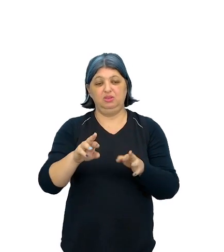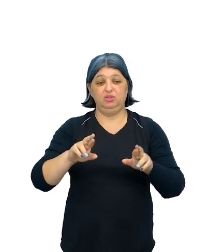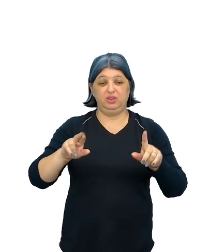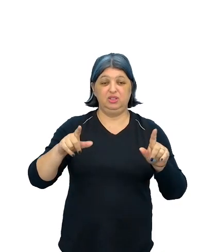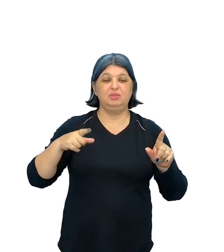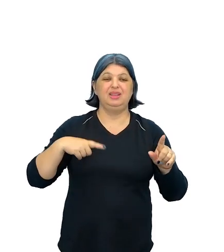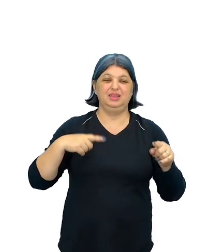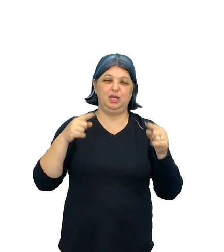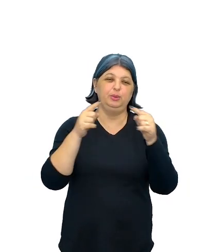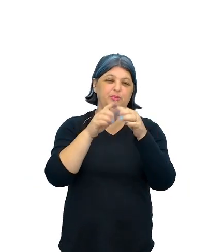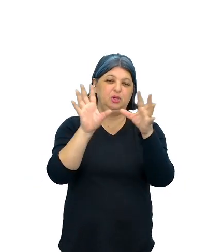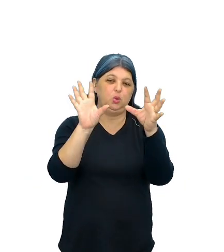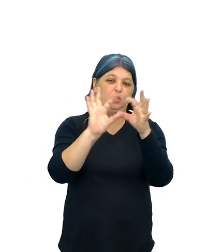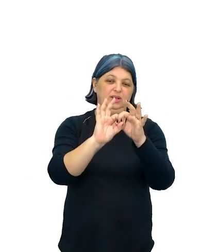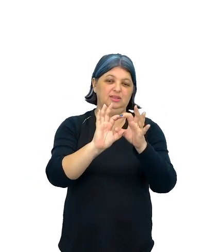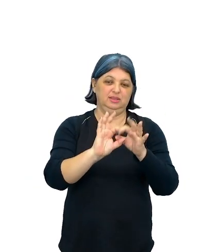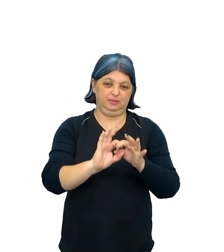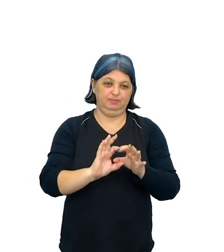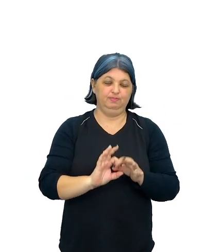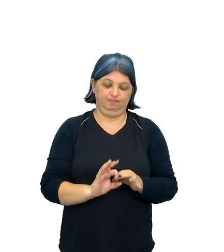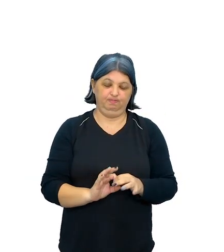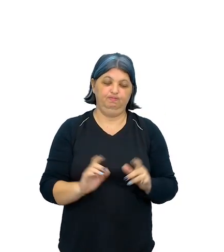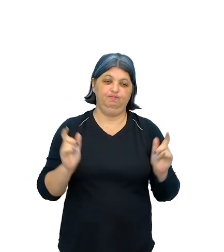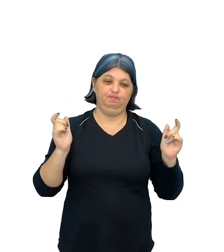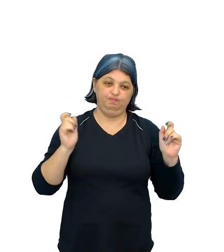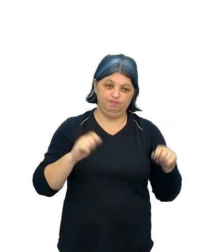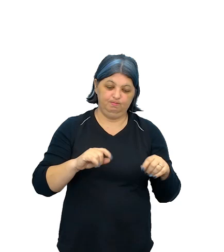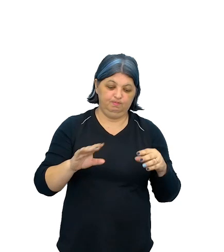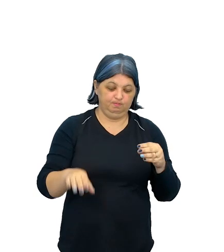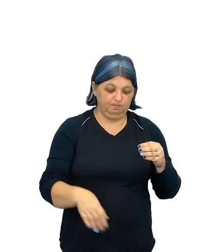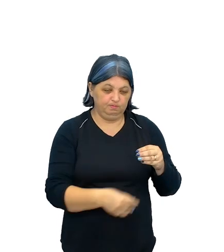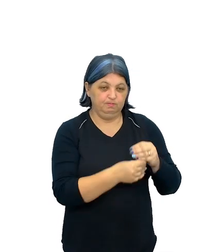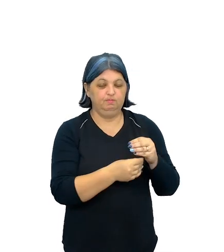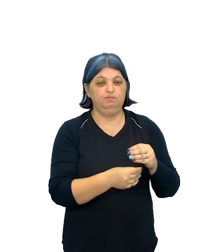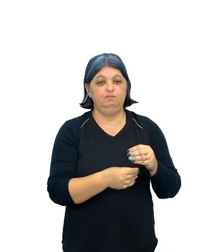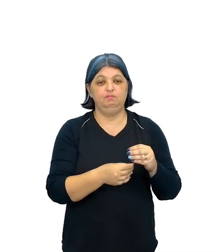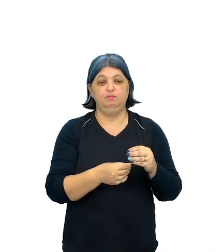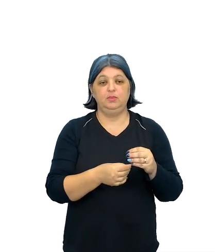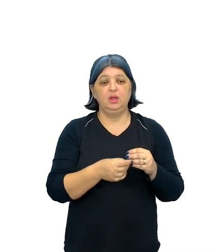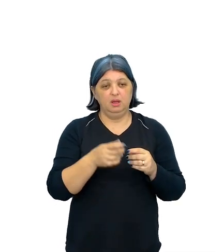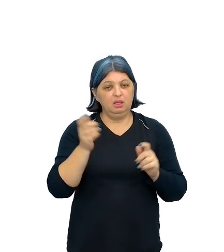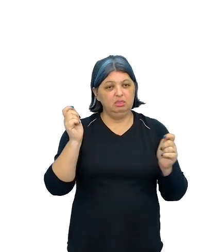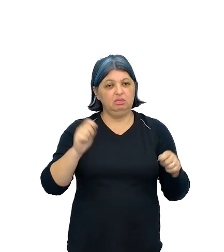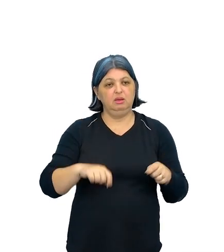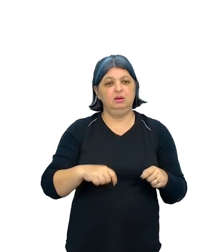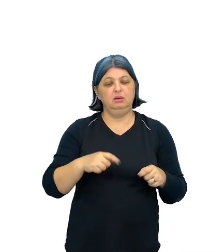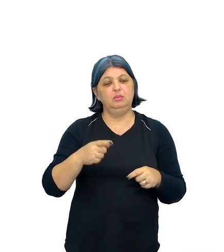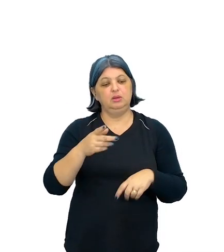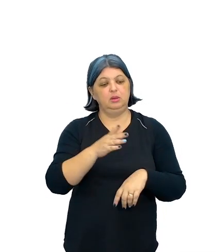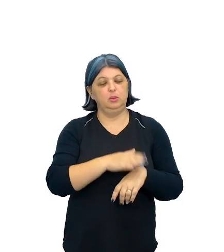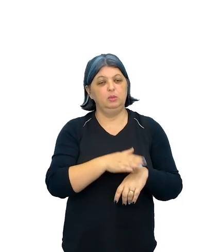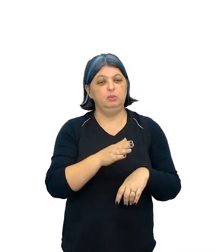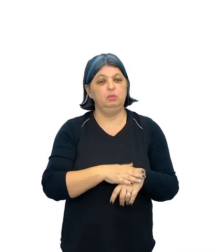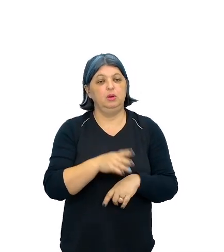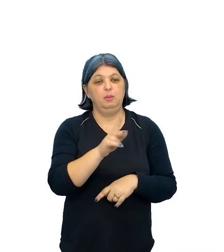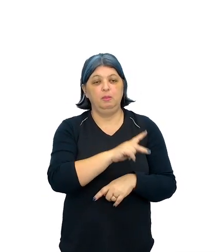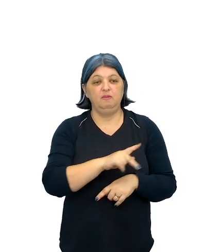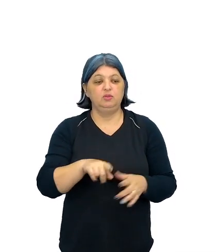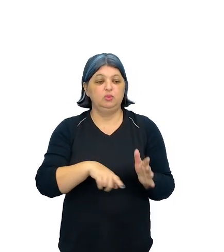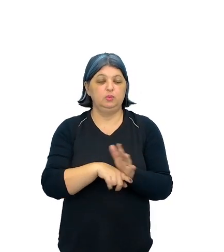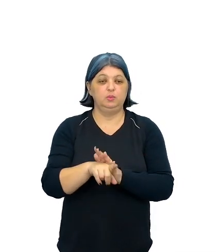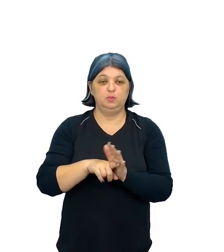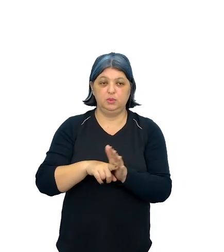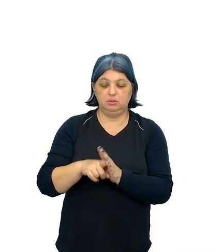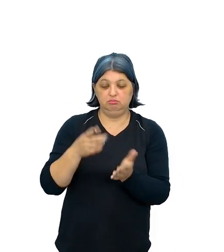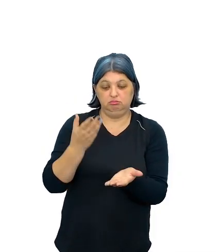têm uma conexão, né? Que podem aí produzir bons resultados quando o professor faz esse levantamento,